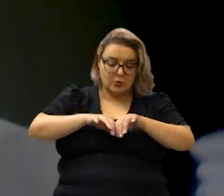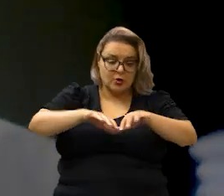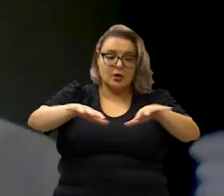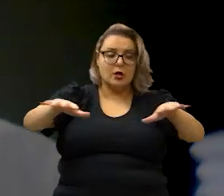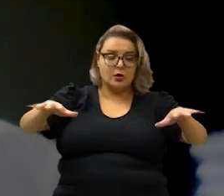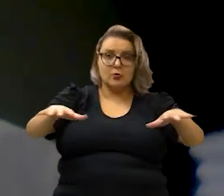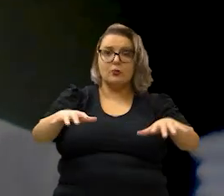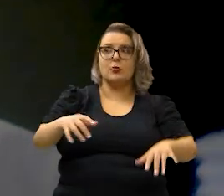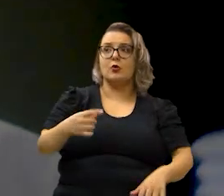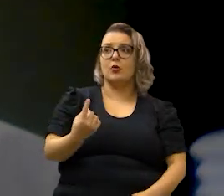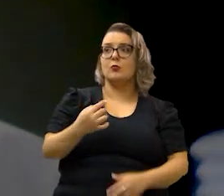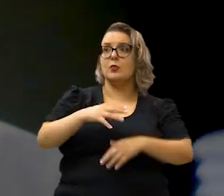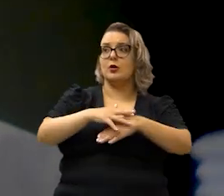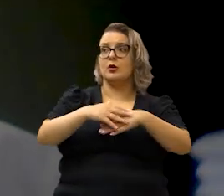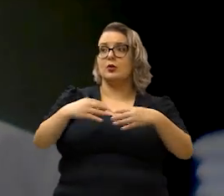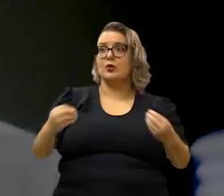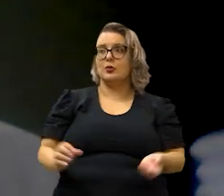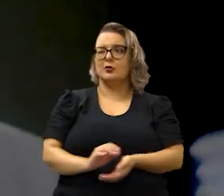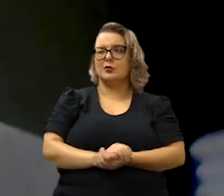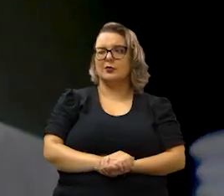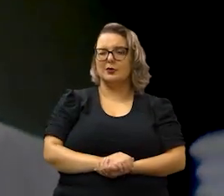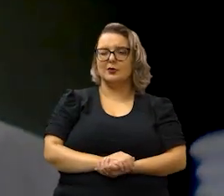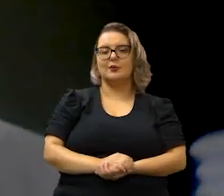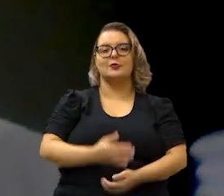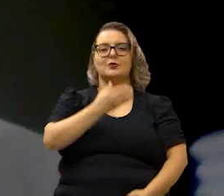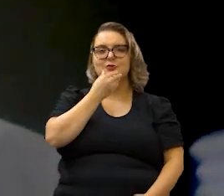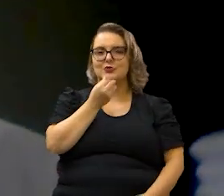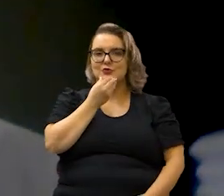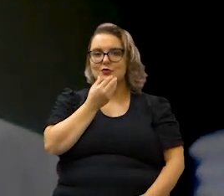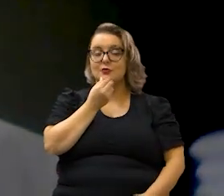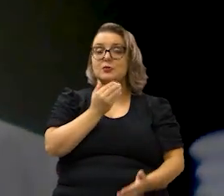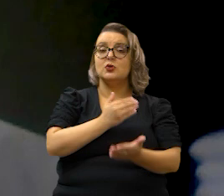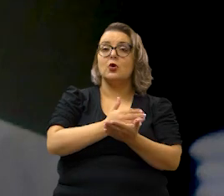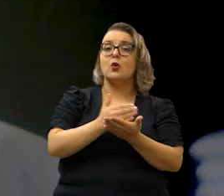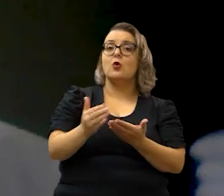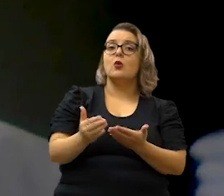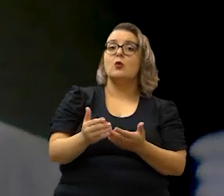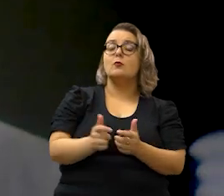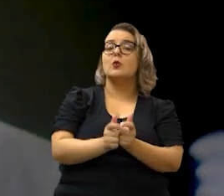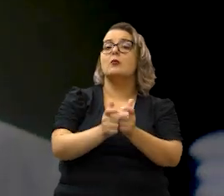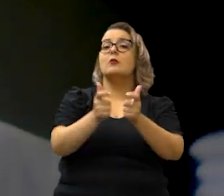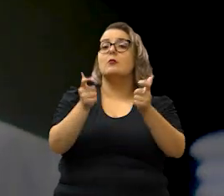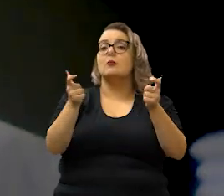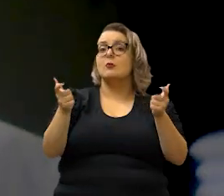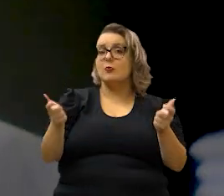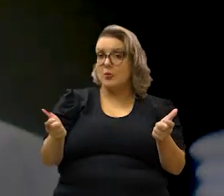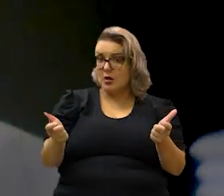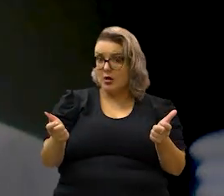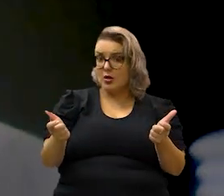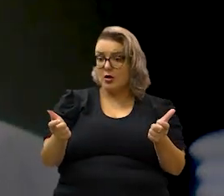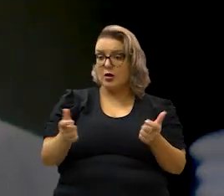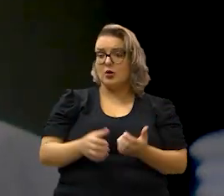populacional, uma doença que nos homens inicia-se em maior